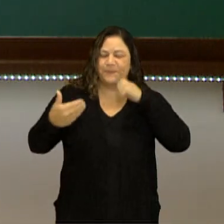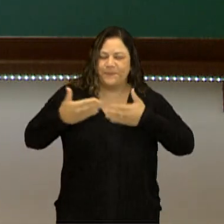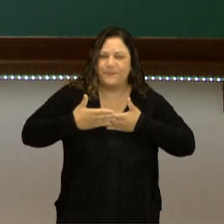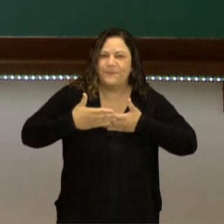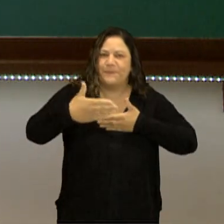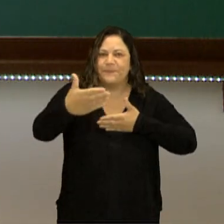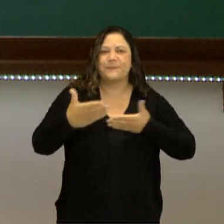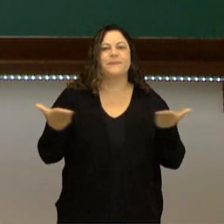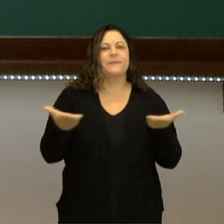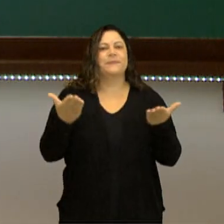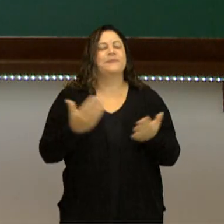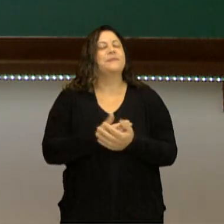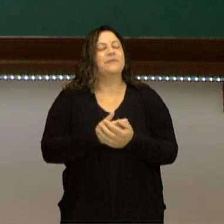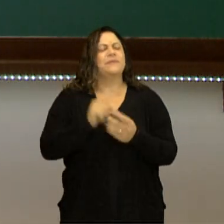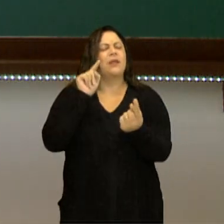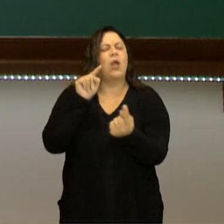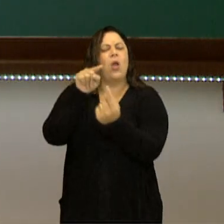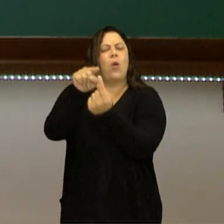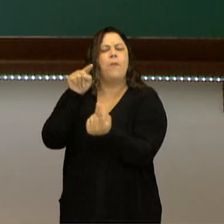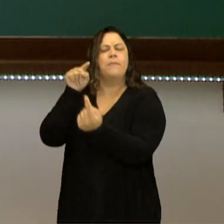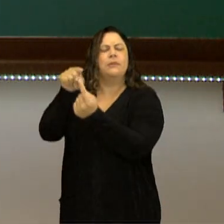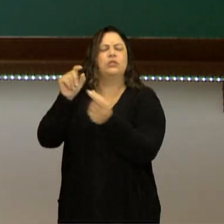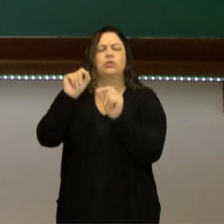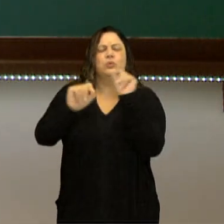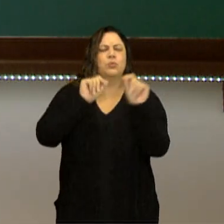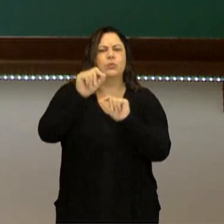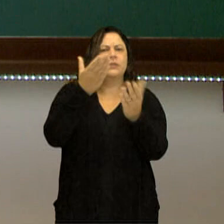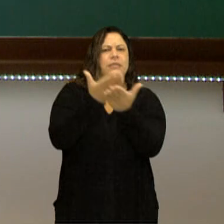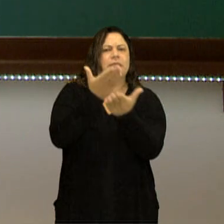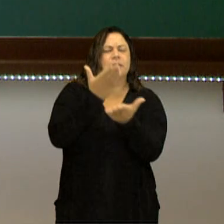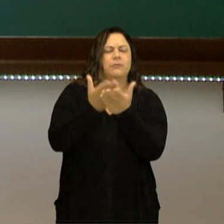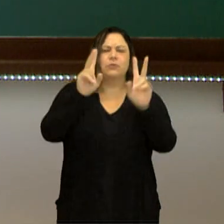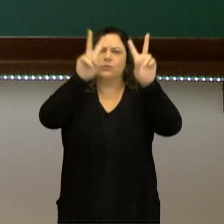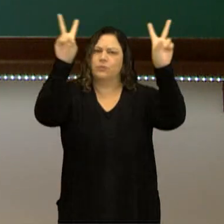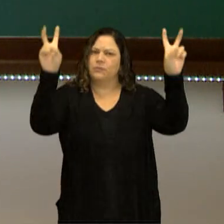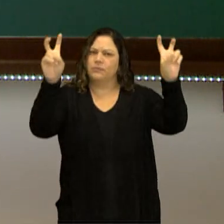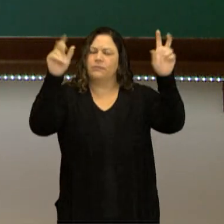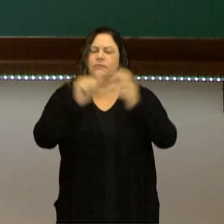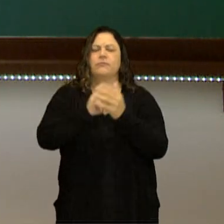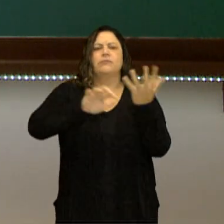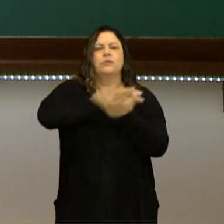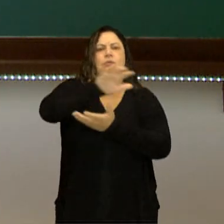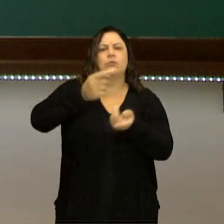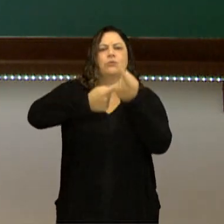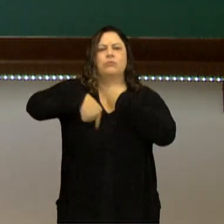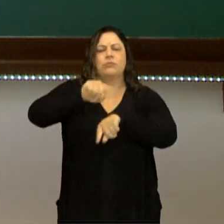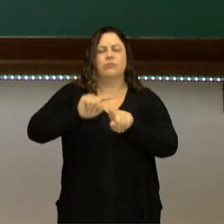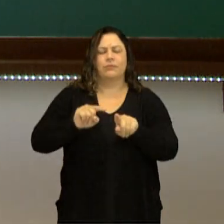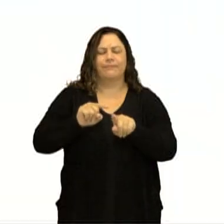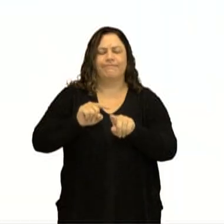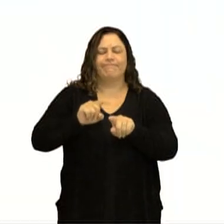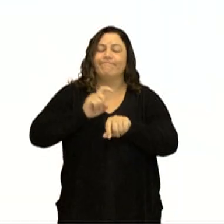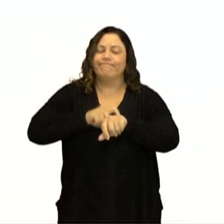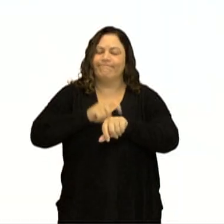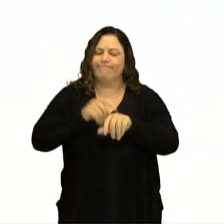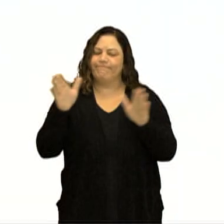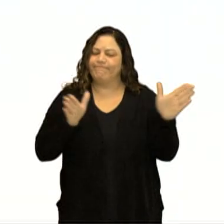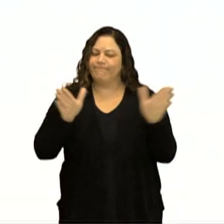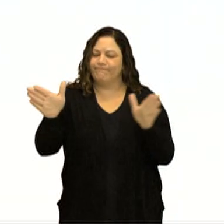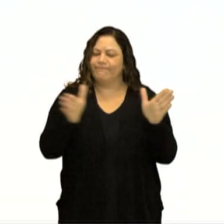gente começar, quais são os nossos objetivos? Por que a gente está estudando sobre a Revolução Russa e esse momento importante? Primeiro,